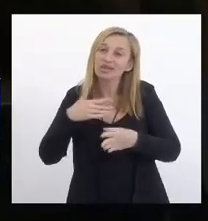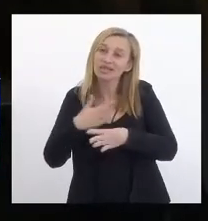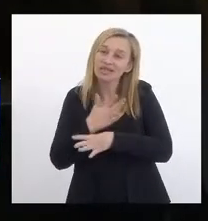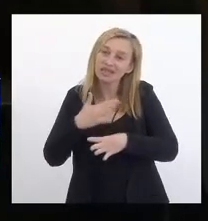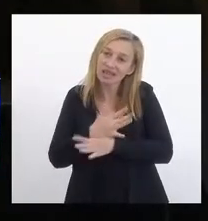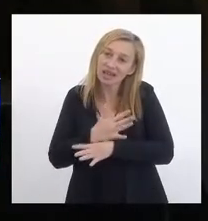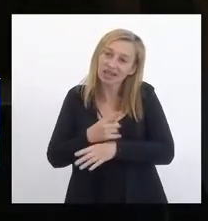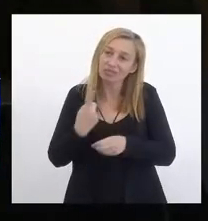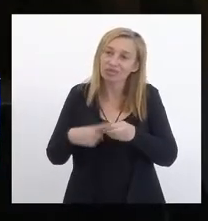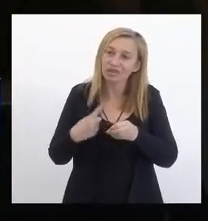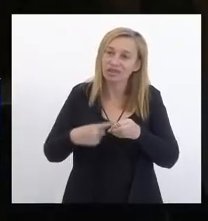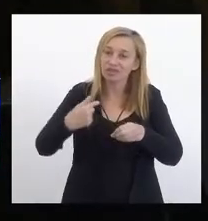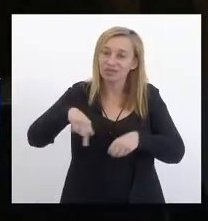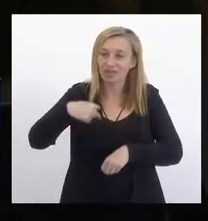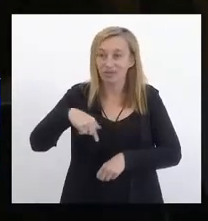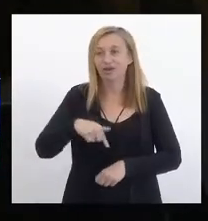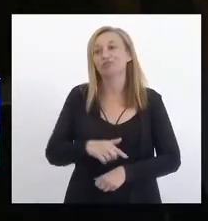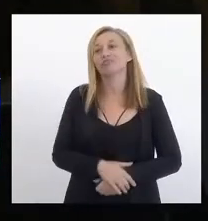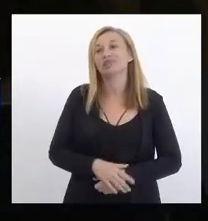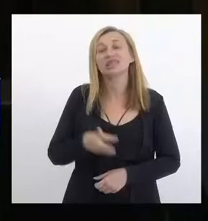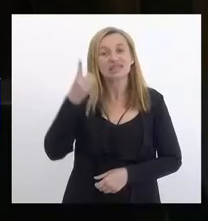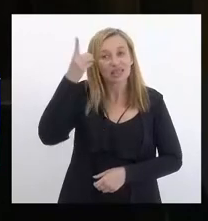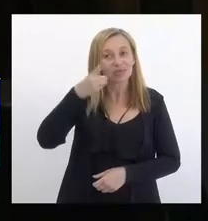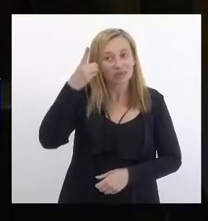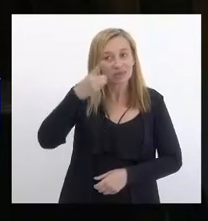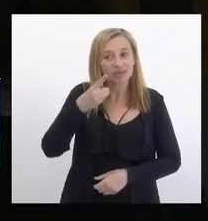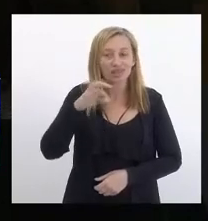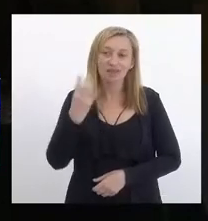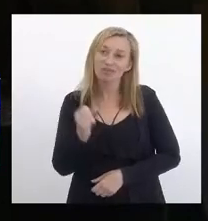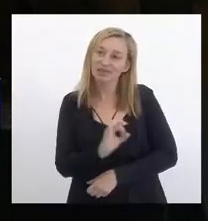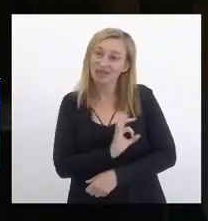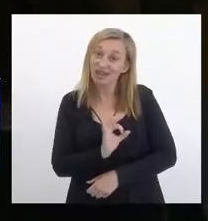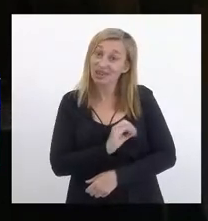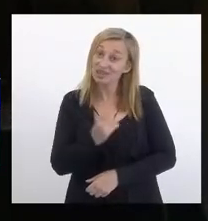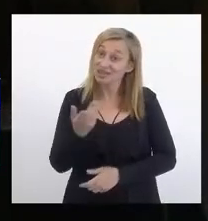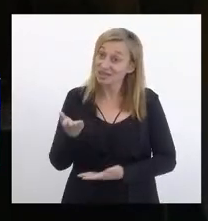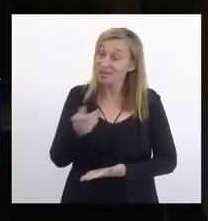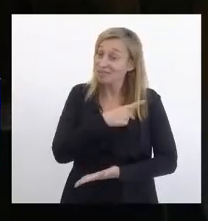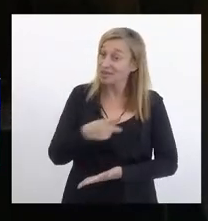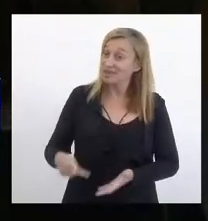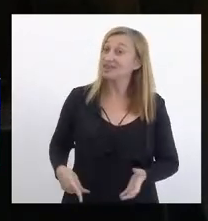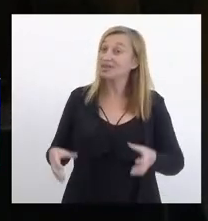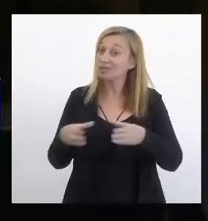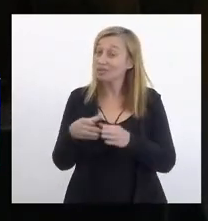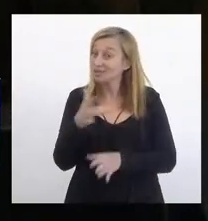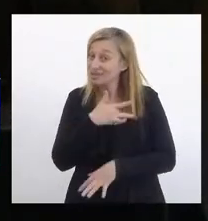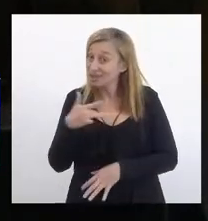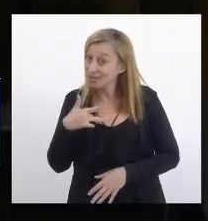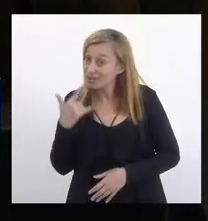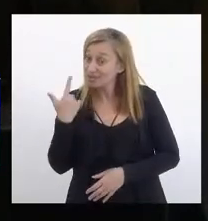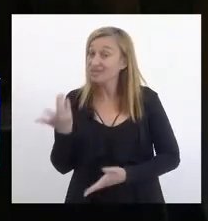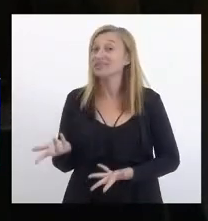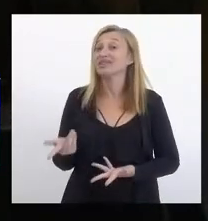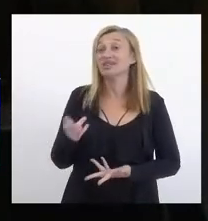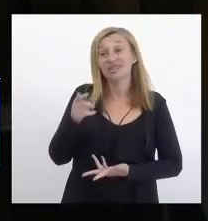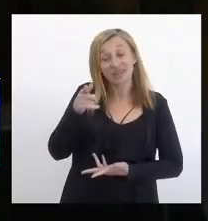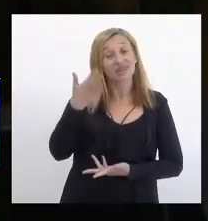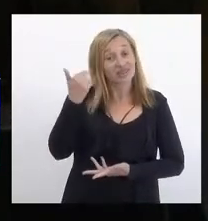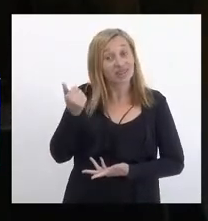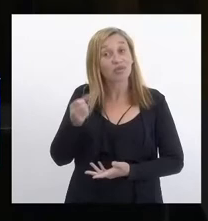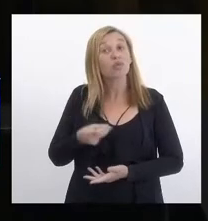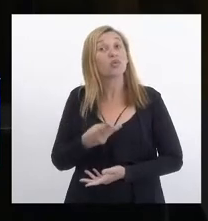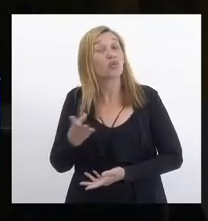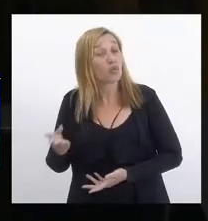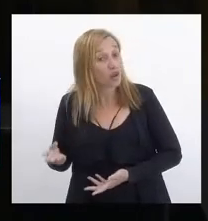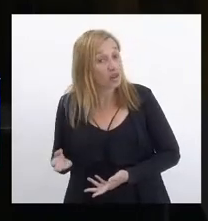meu município de Queimados. Deputada Marta Rocha, mesmo como presidente da Comissão de Saúde, ela sabe o quanto a